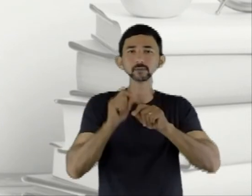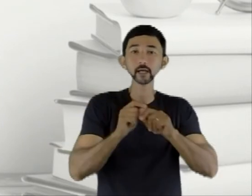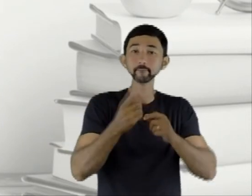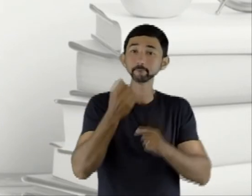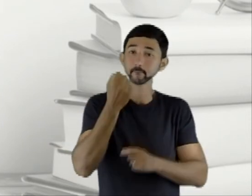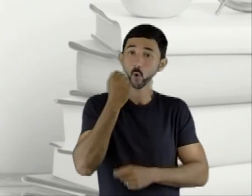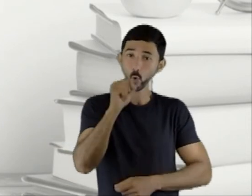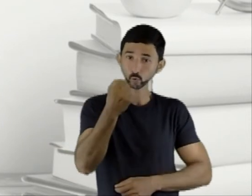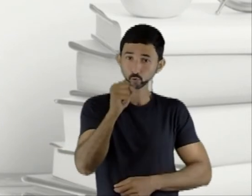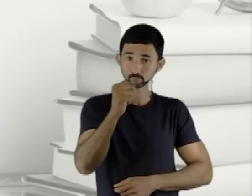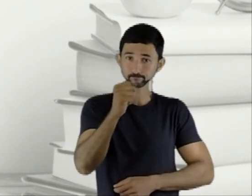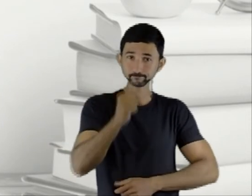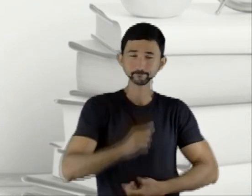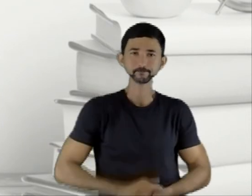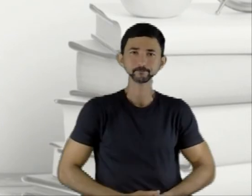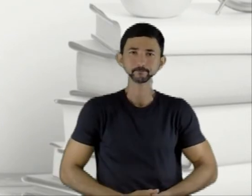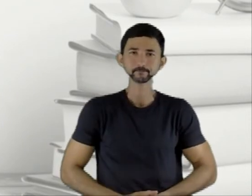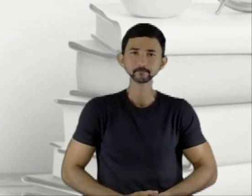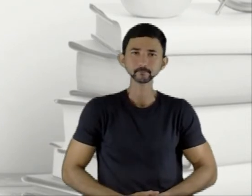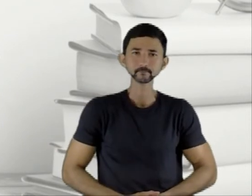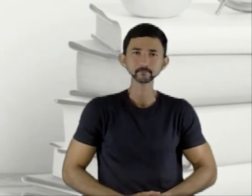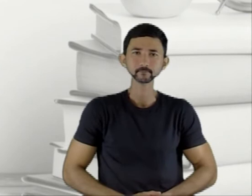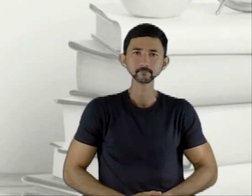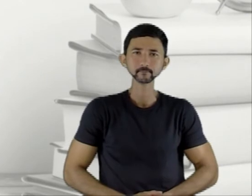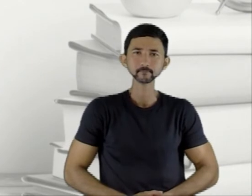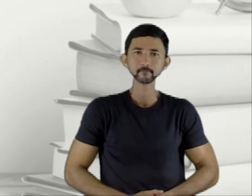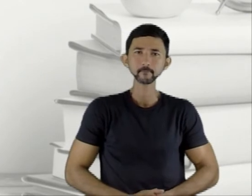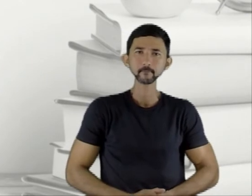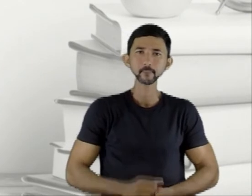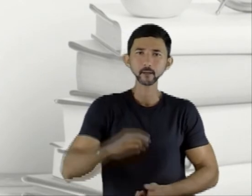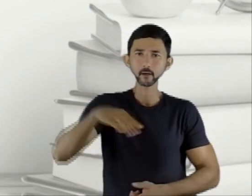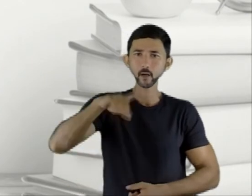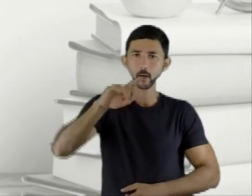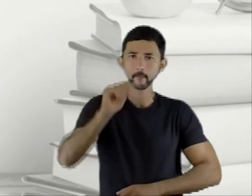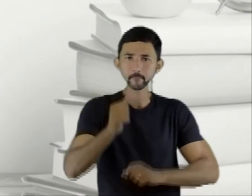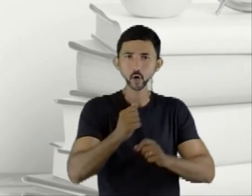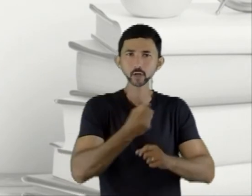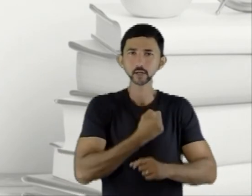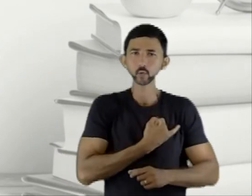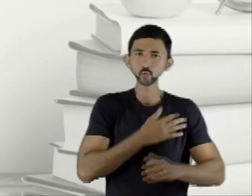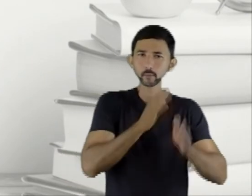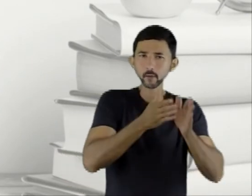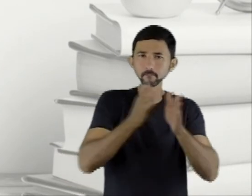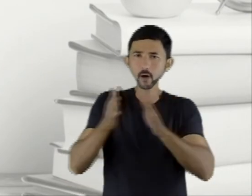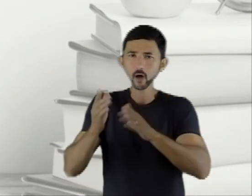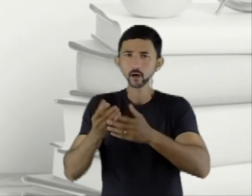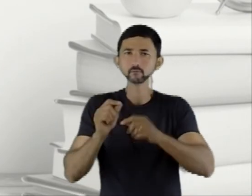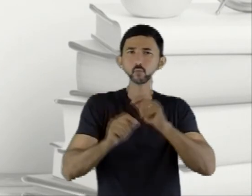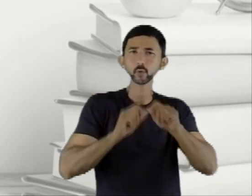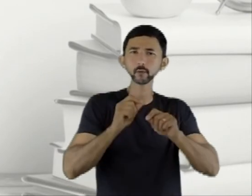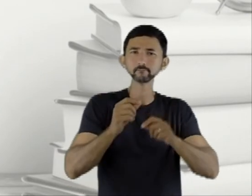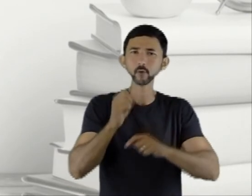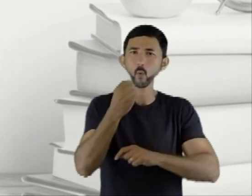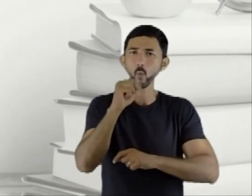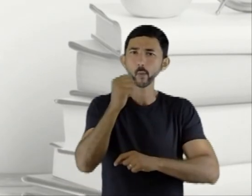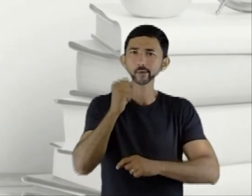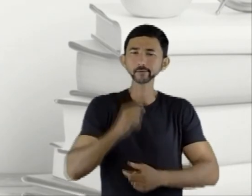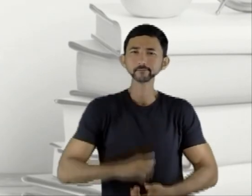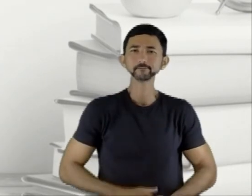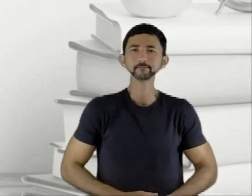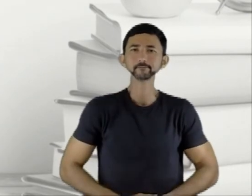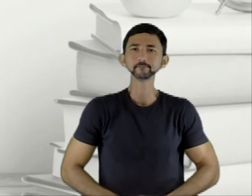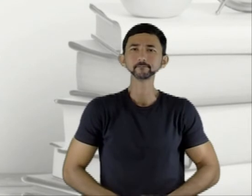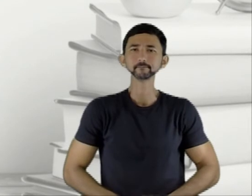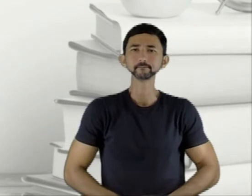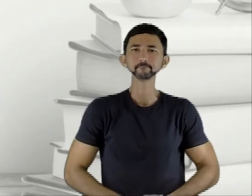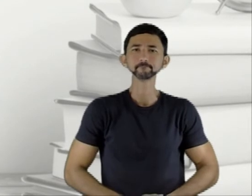8, certo? Então, a moda é o número que mais aparece, logo, a moda é 8.